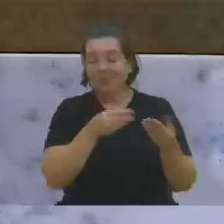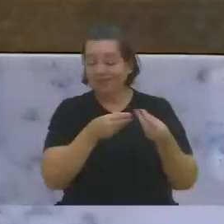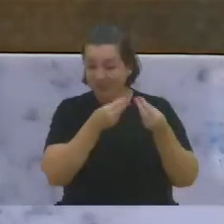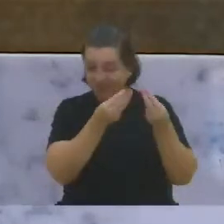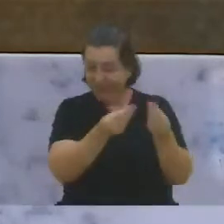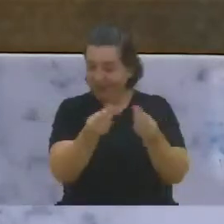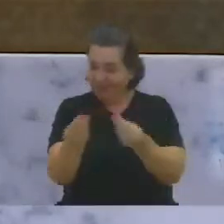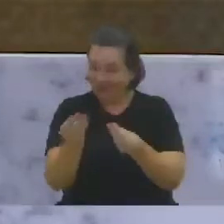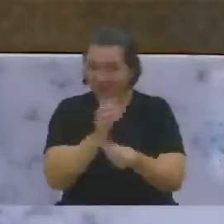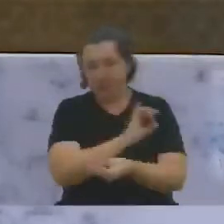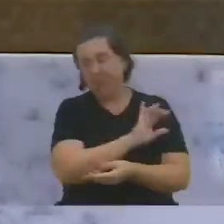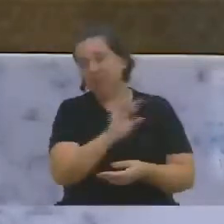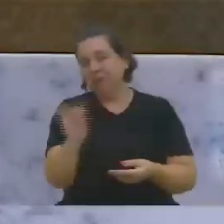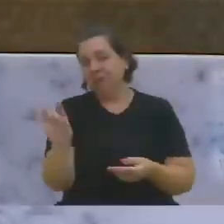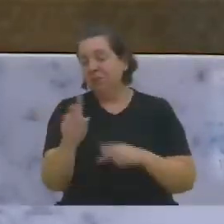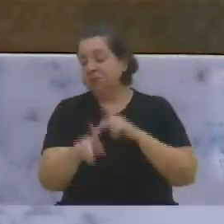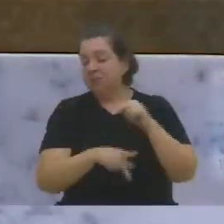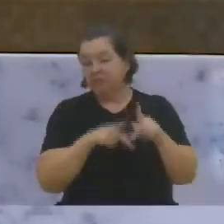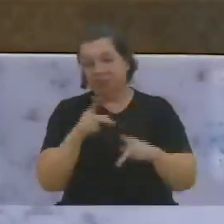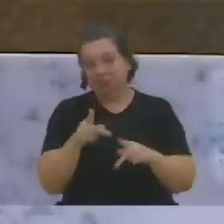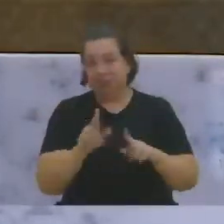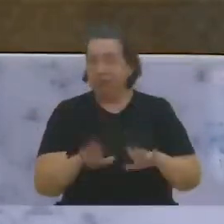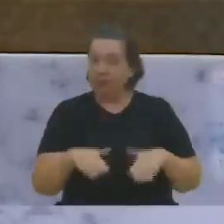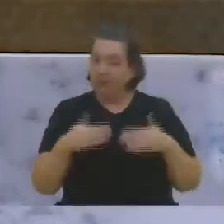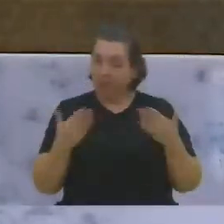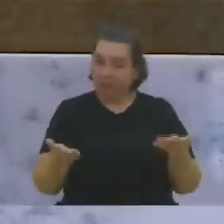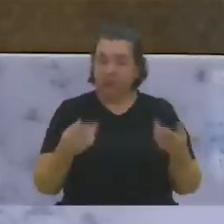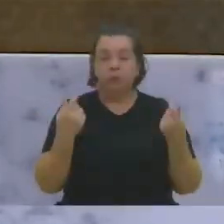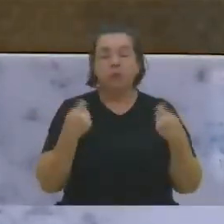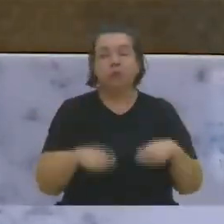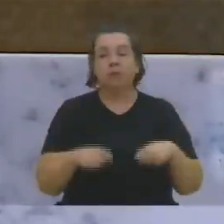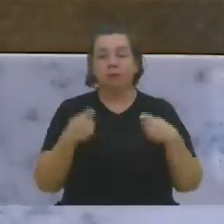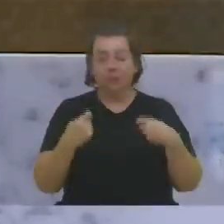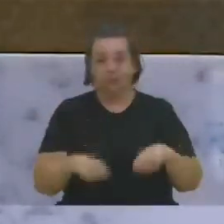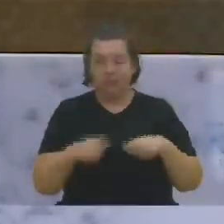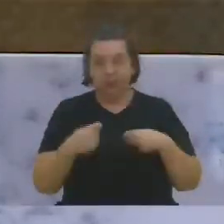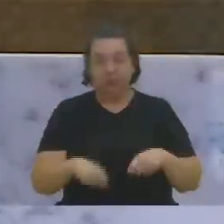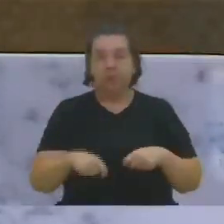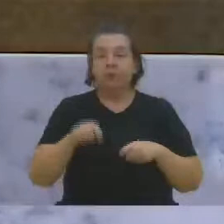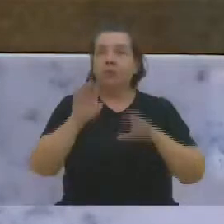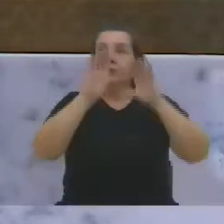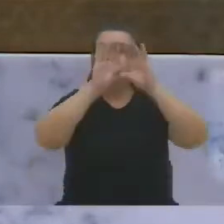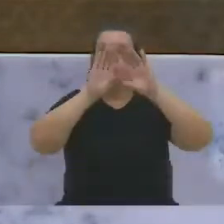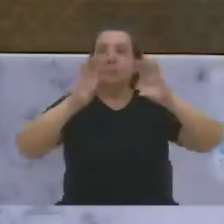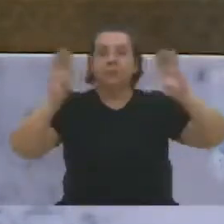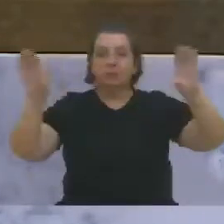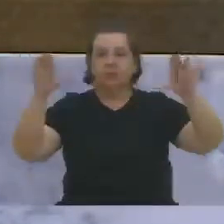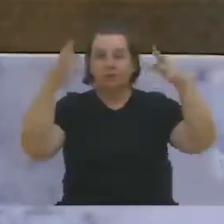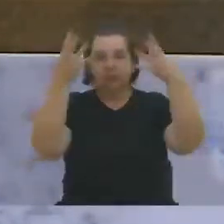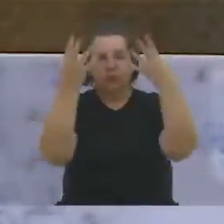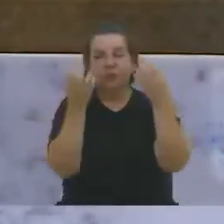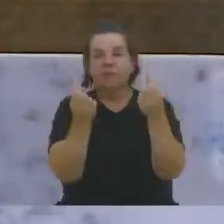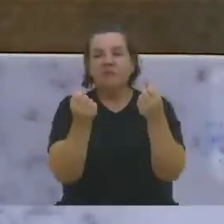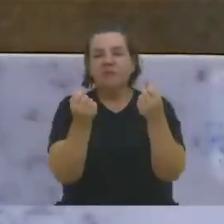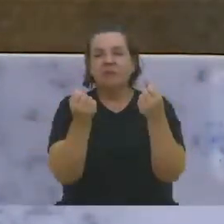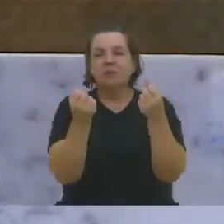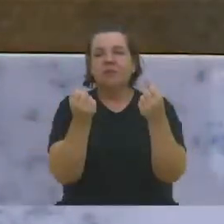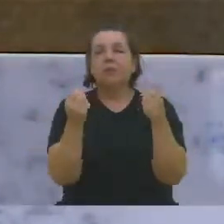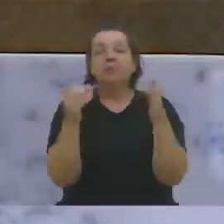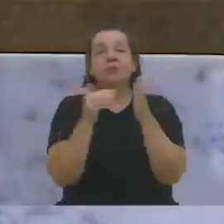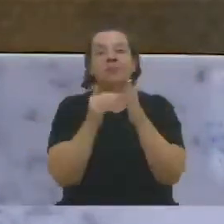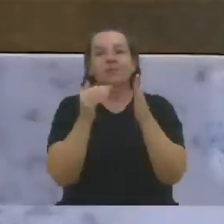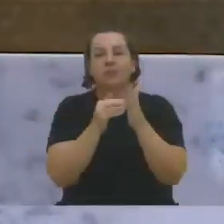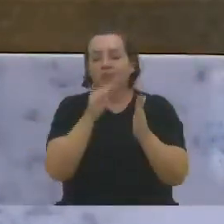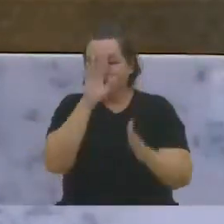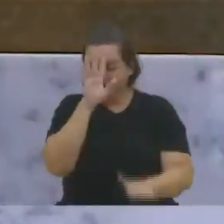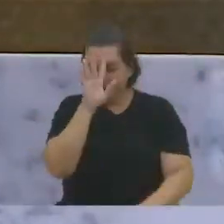destinado. No entanto, é necessário que o céu o receba, até que se